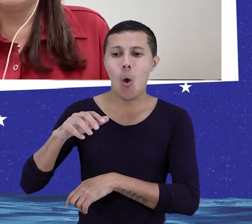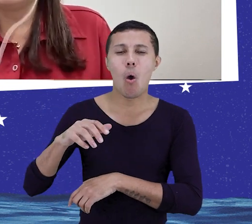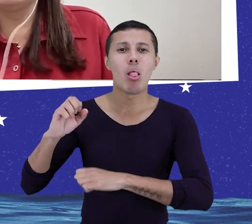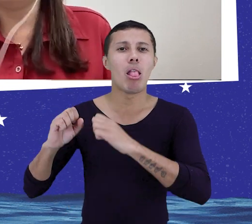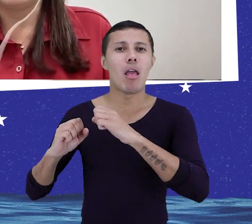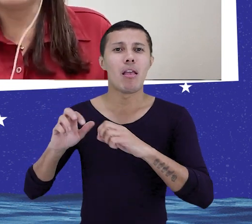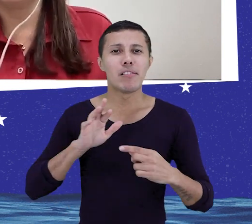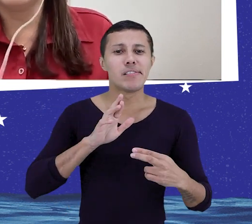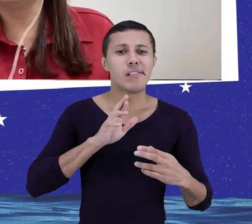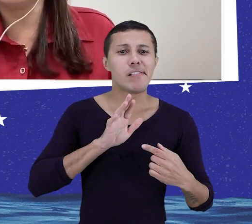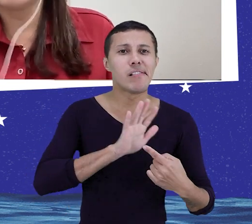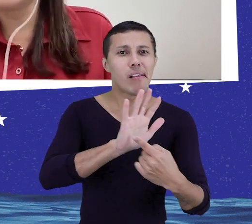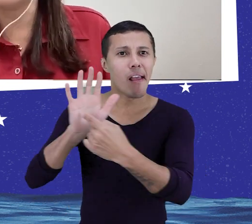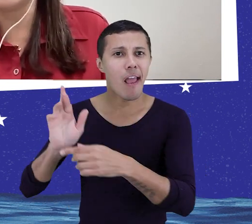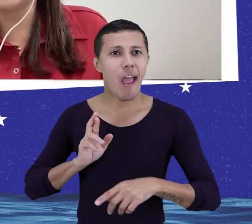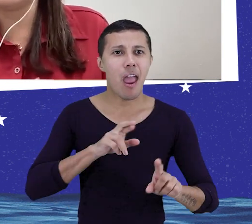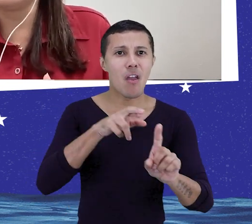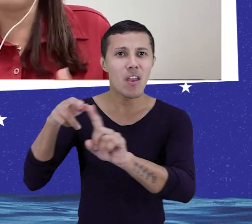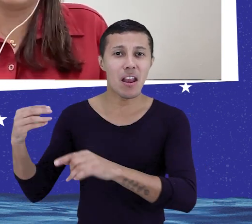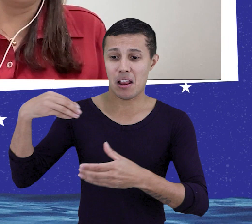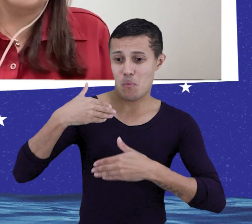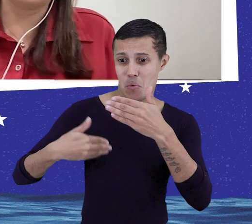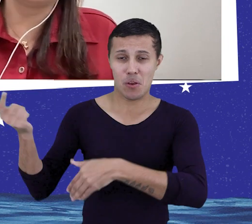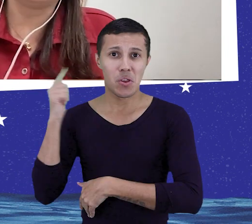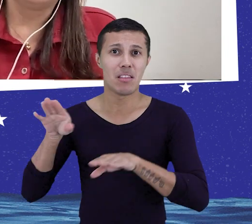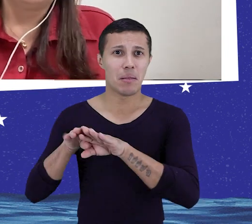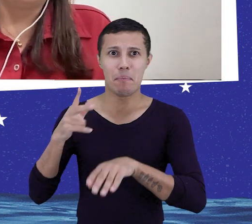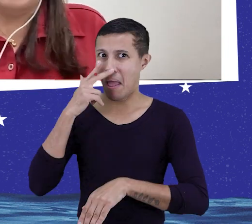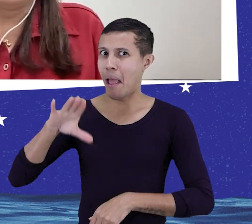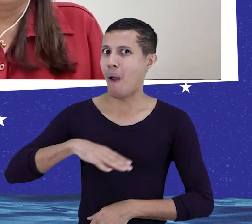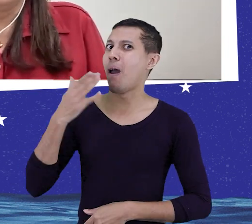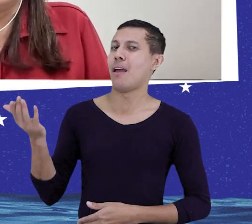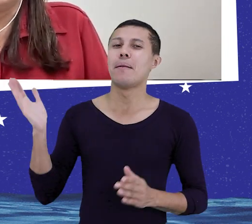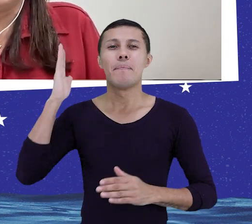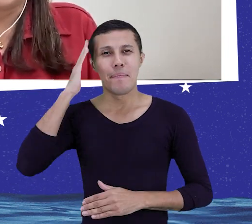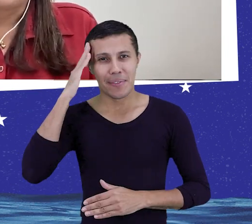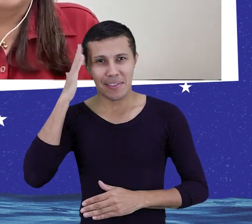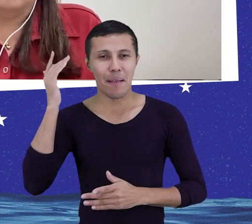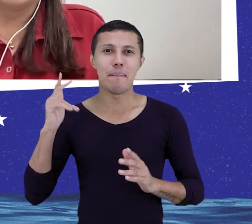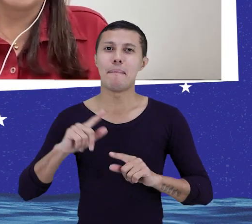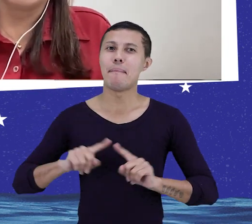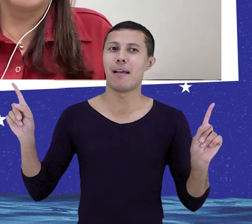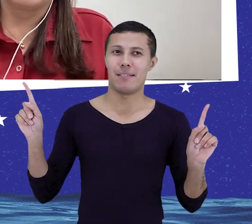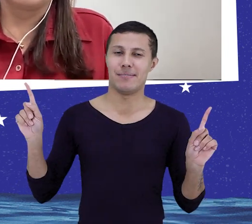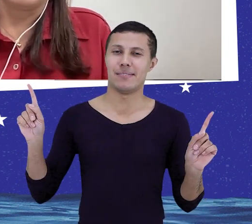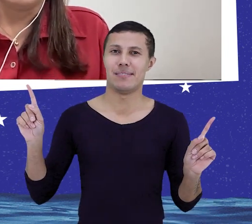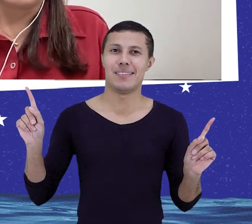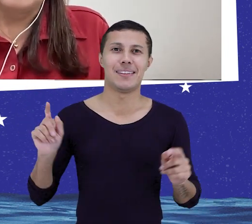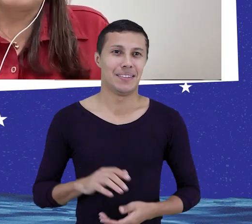gotas em que vai auxiliando nesse processo. Então, assim, é bem ousado, eu sei, mas